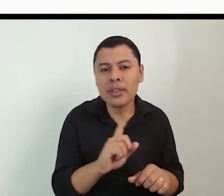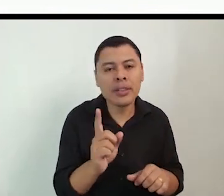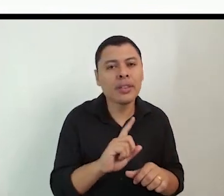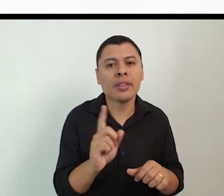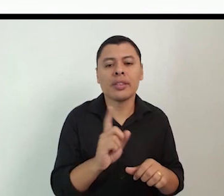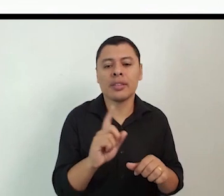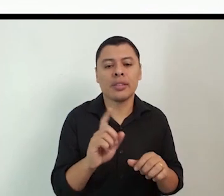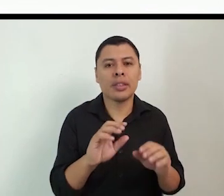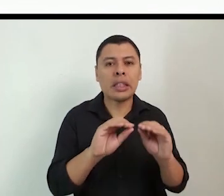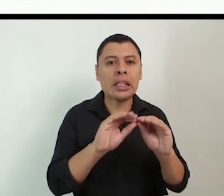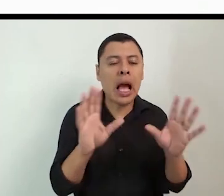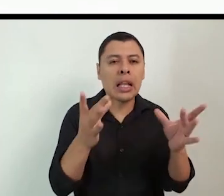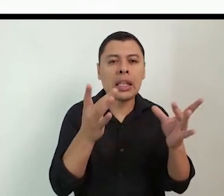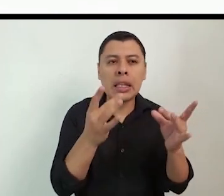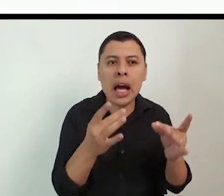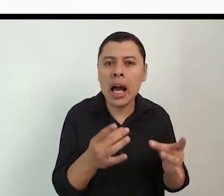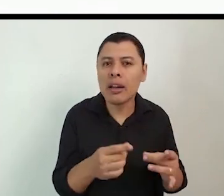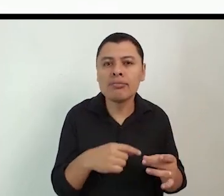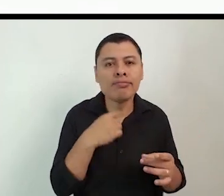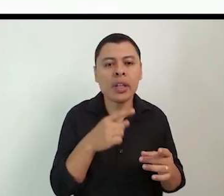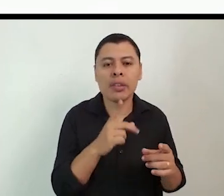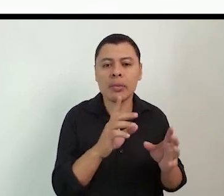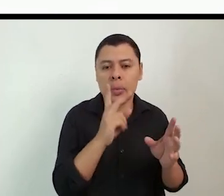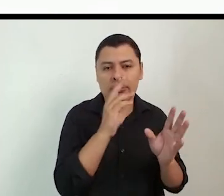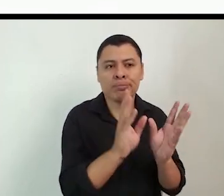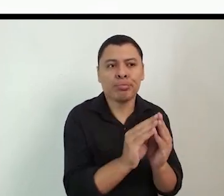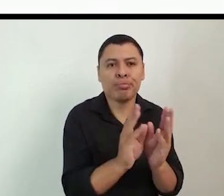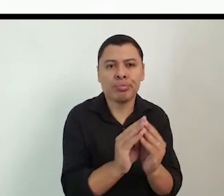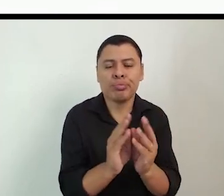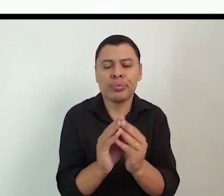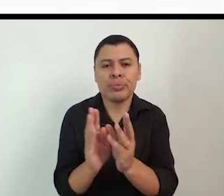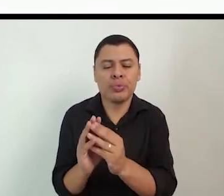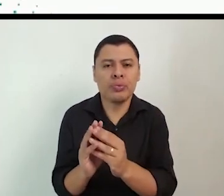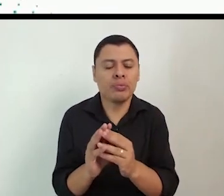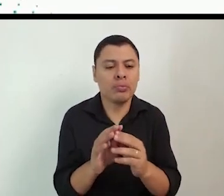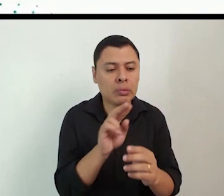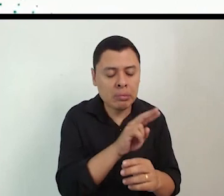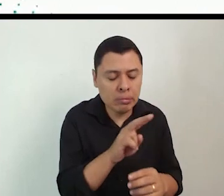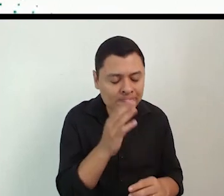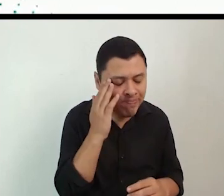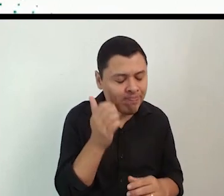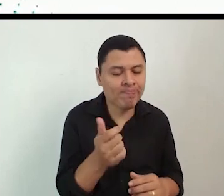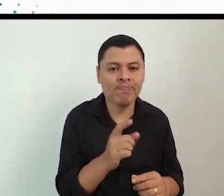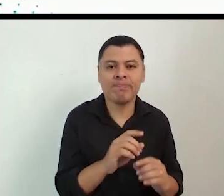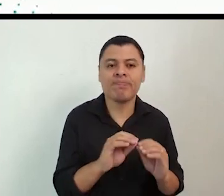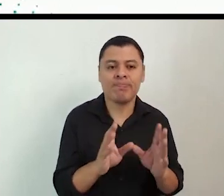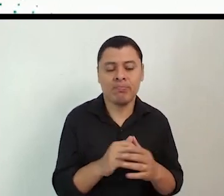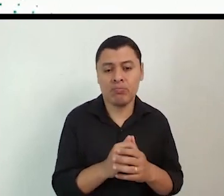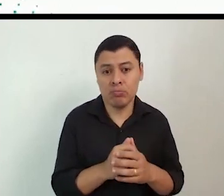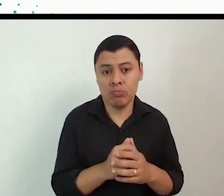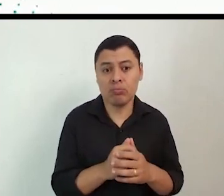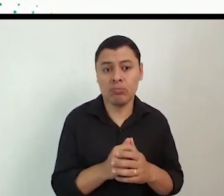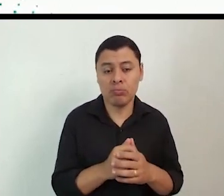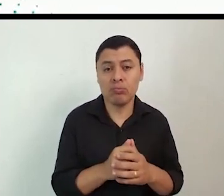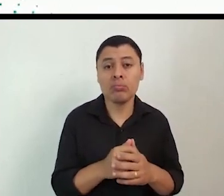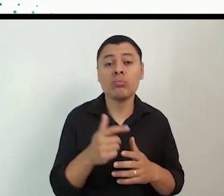escreve tão detalhadamente, então fica esse corte na comunicação, né? Enfim, só para falar um pouquinho mais sobre a